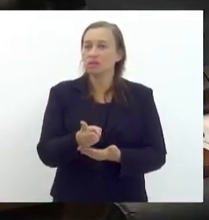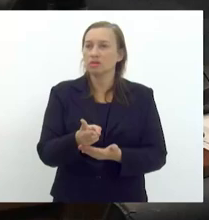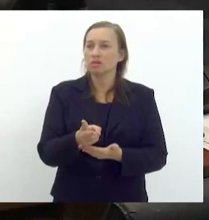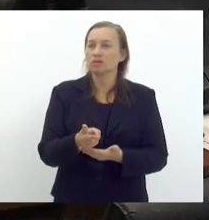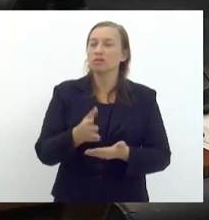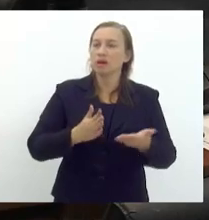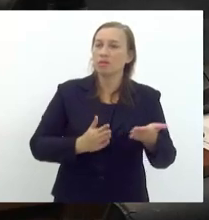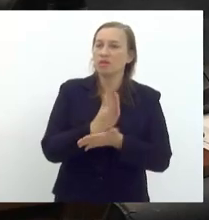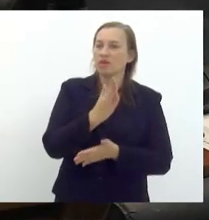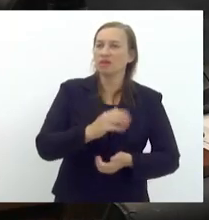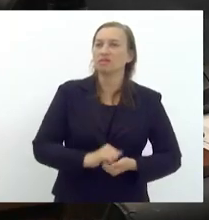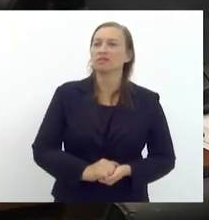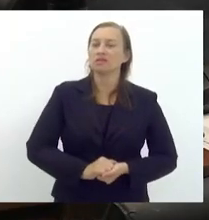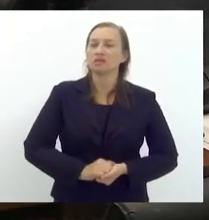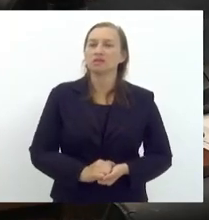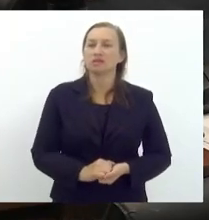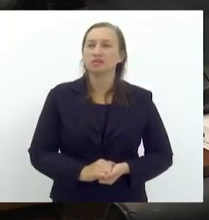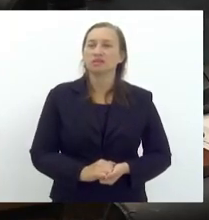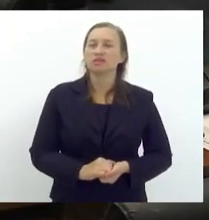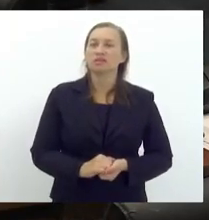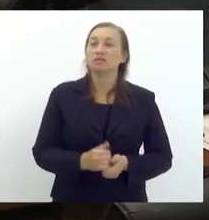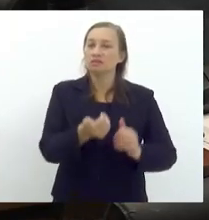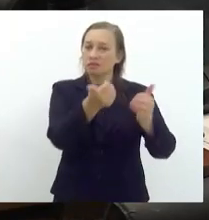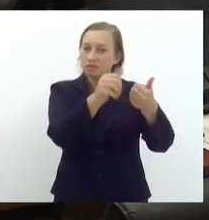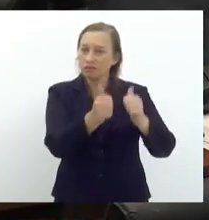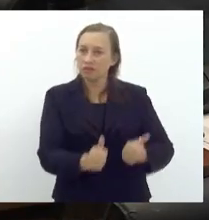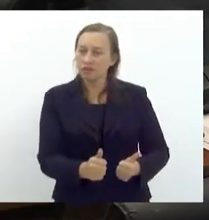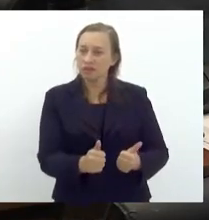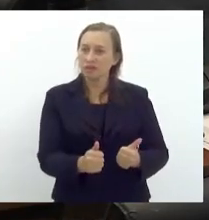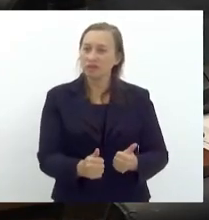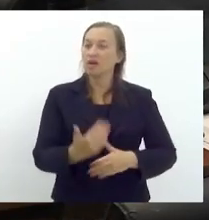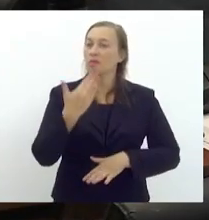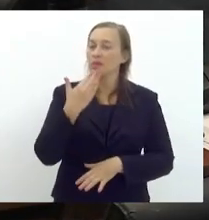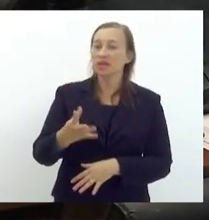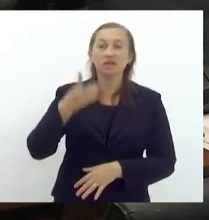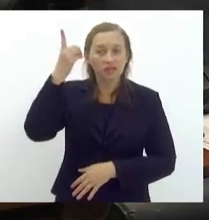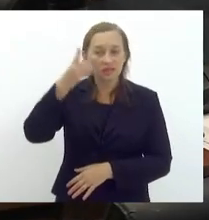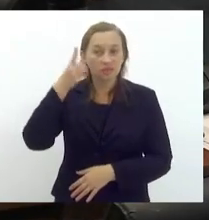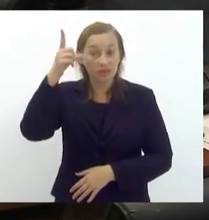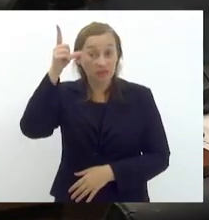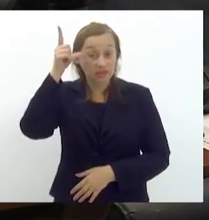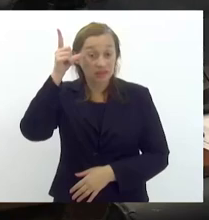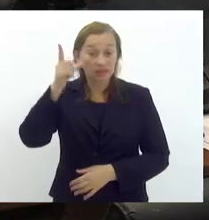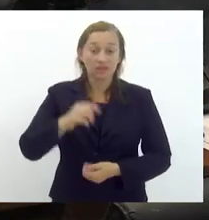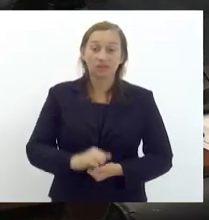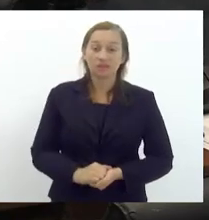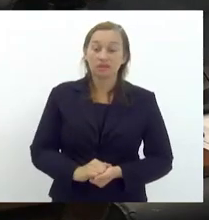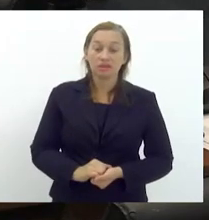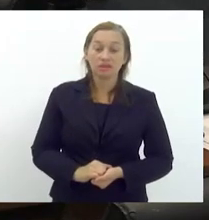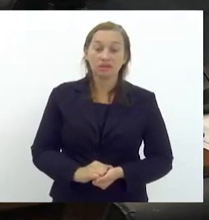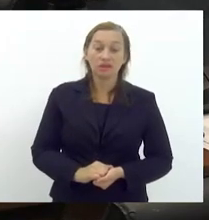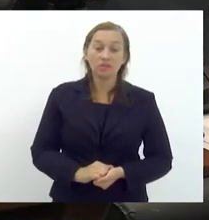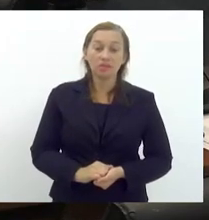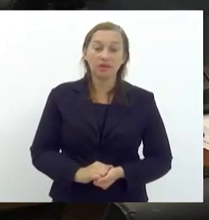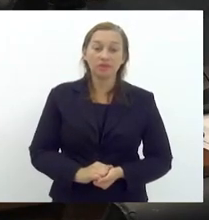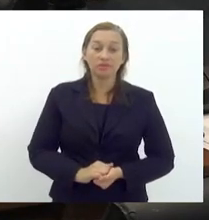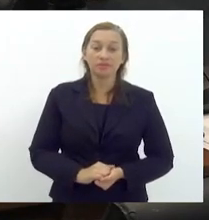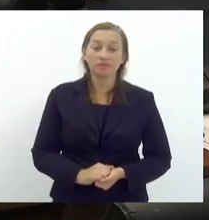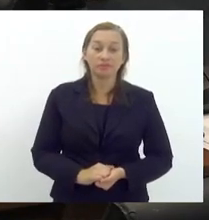aprovado verificação solicitado pela Nobre deputada Lucinha